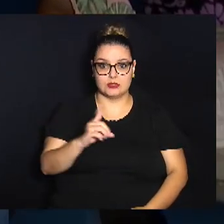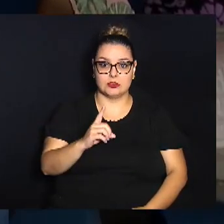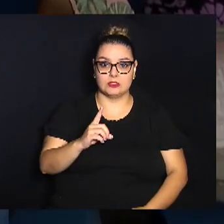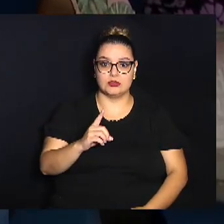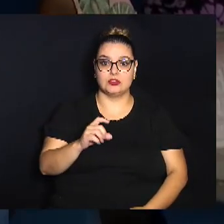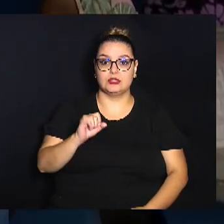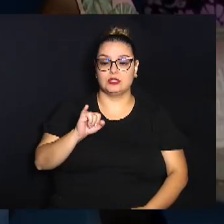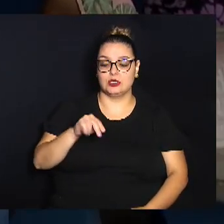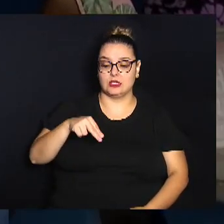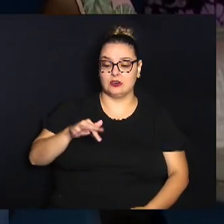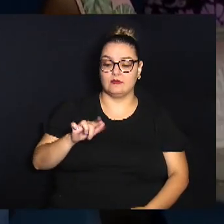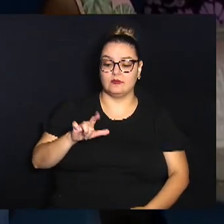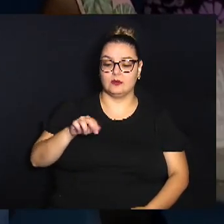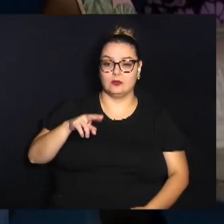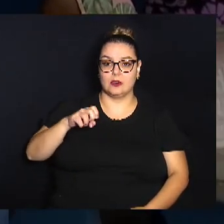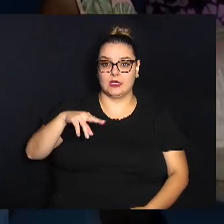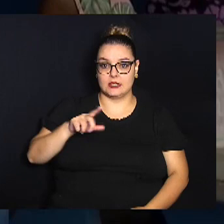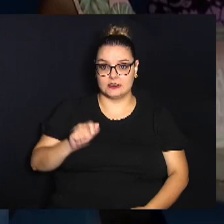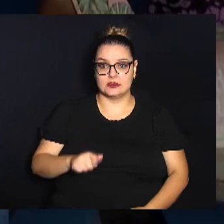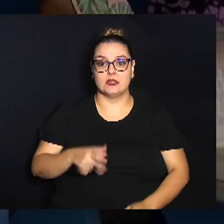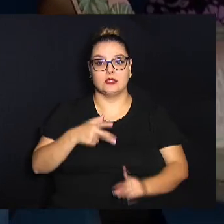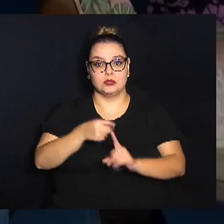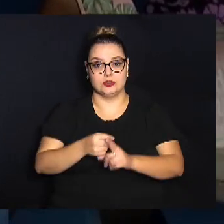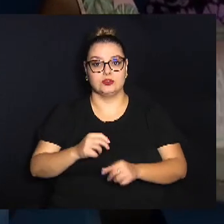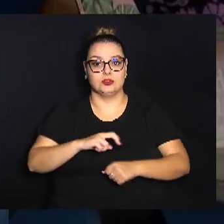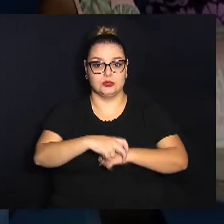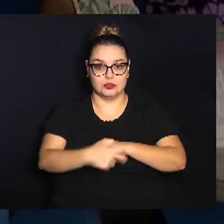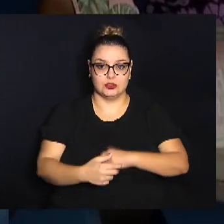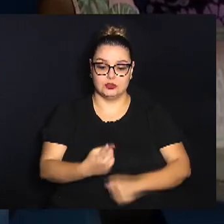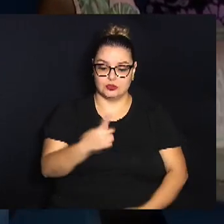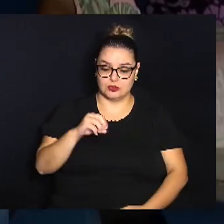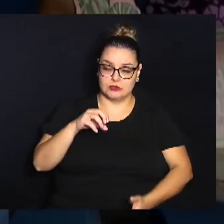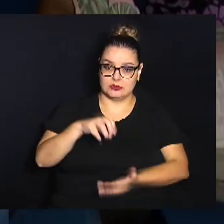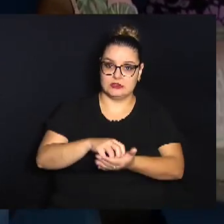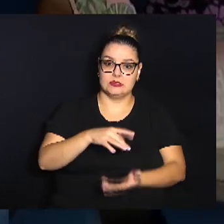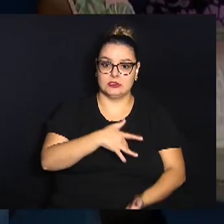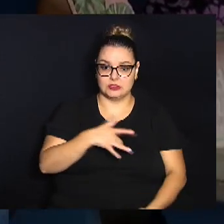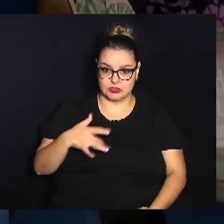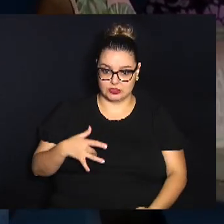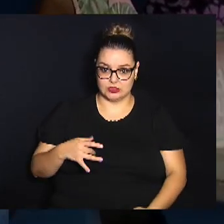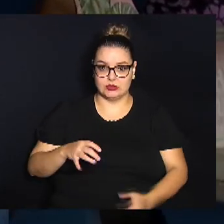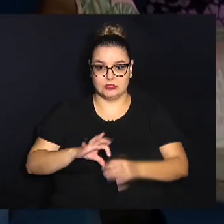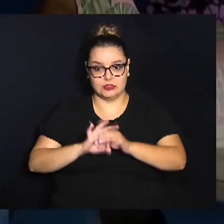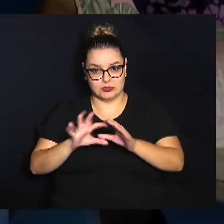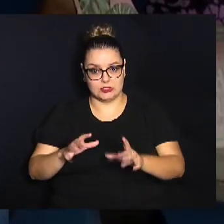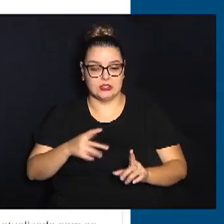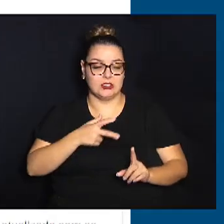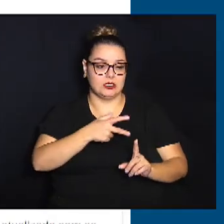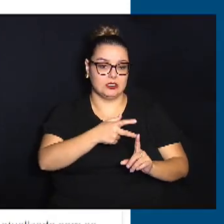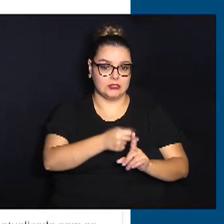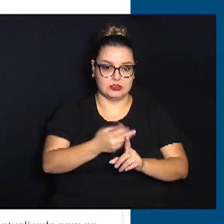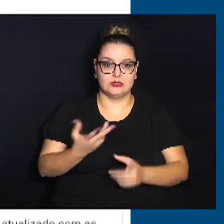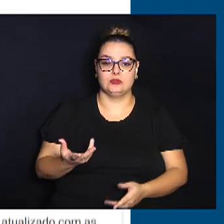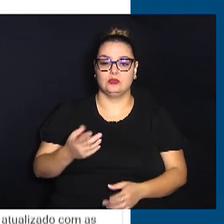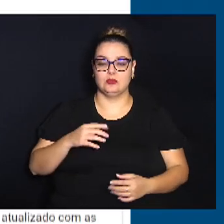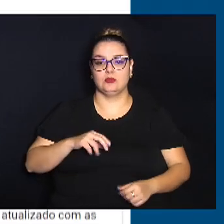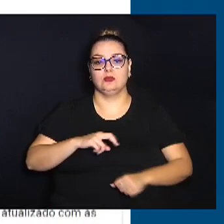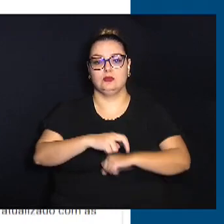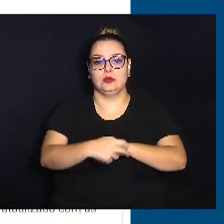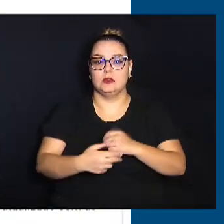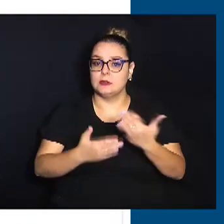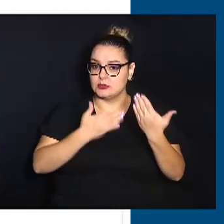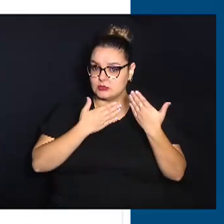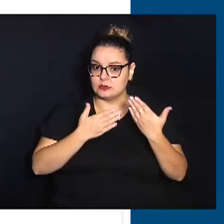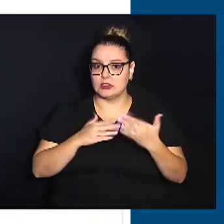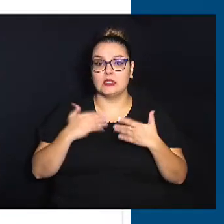influenza, a vacina da dengue também vai ser ofertada nos 10 centros de saúde que vão oferecer esse atendimento de dengue, né, para os suspeitos de dengue.